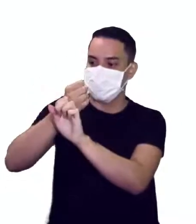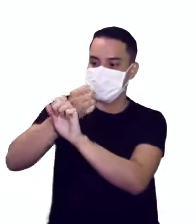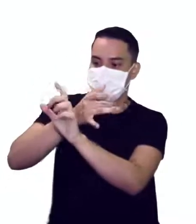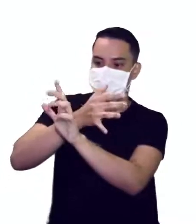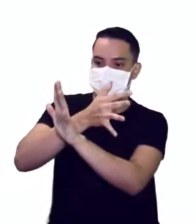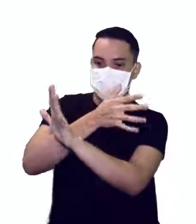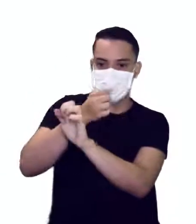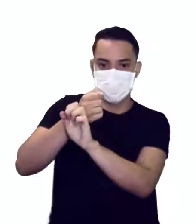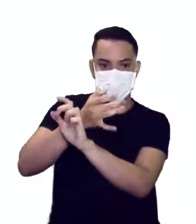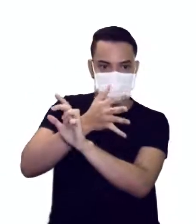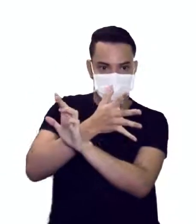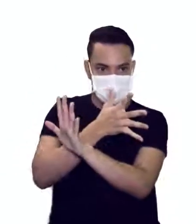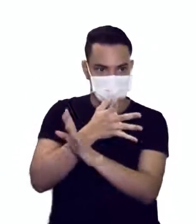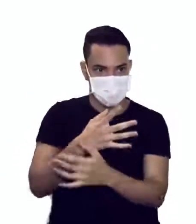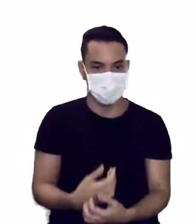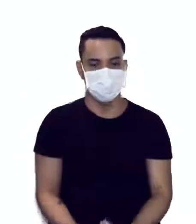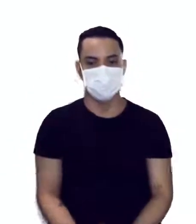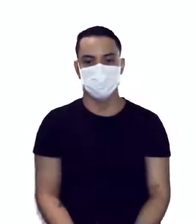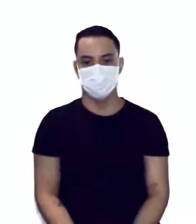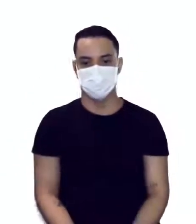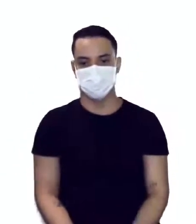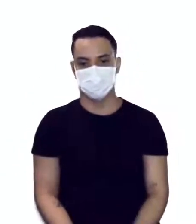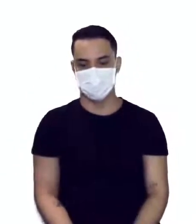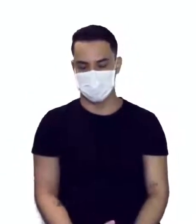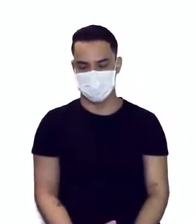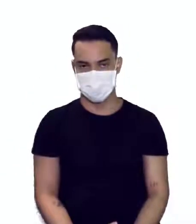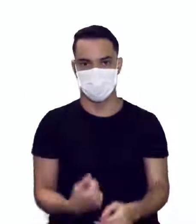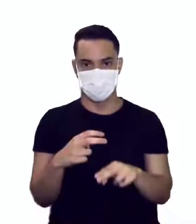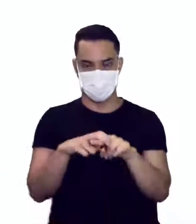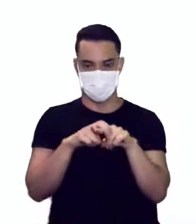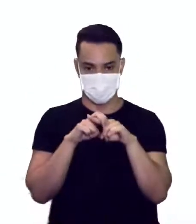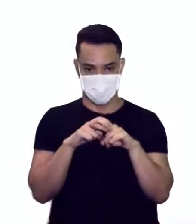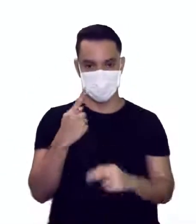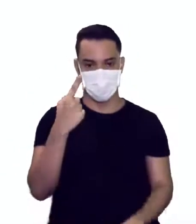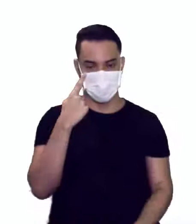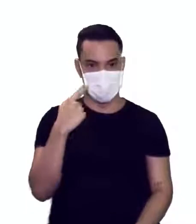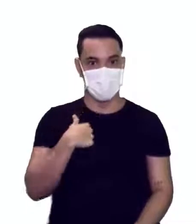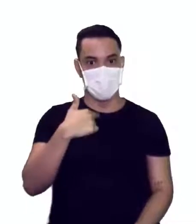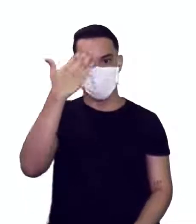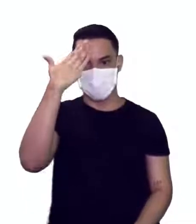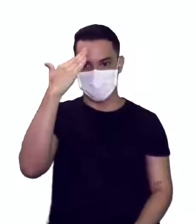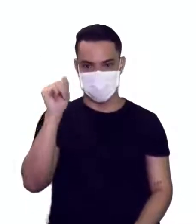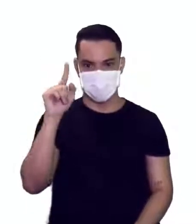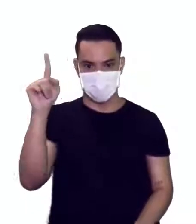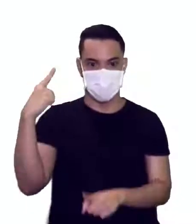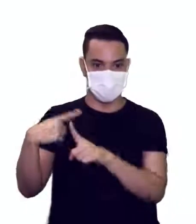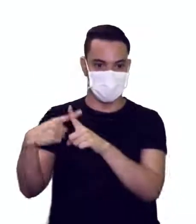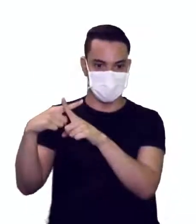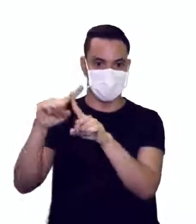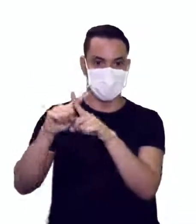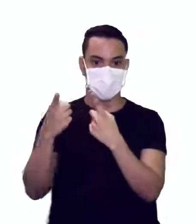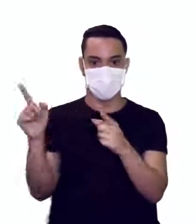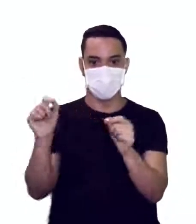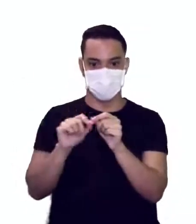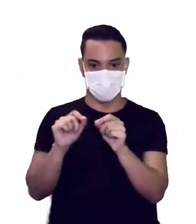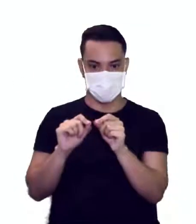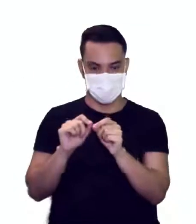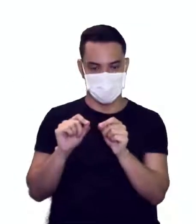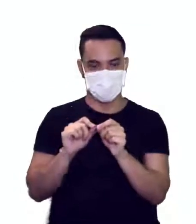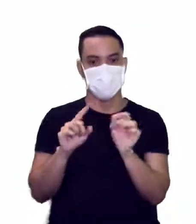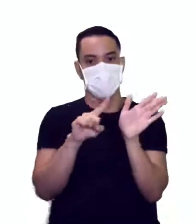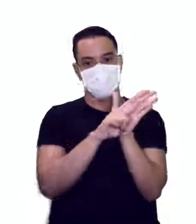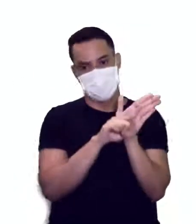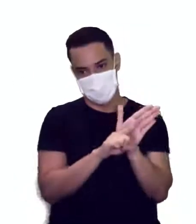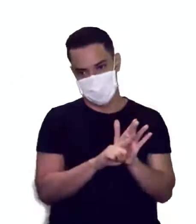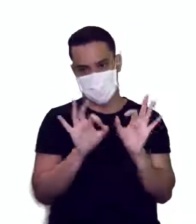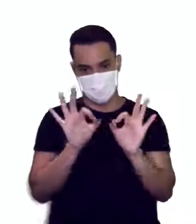indutor, ok? Então, aqui, olha só, eu sei que no enunciado está positivo, mas aqui eu vou deixar um negativo na